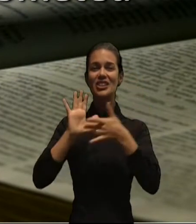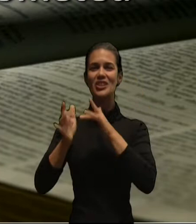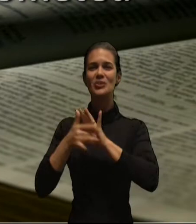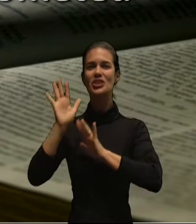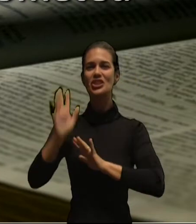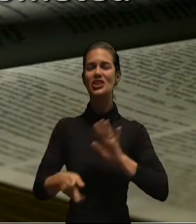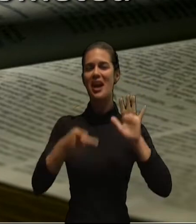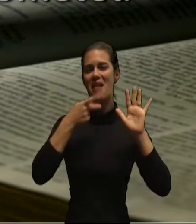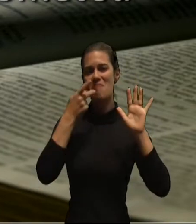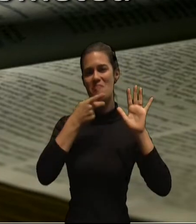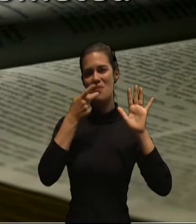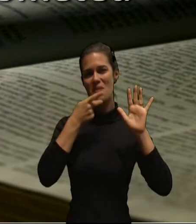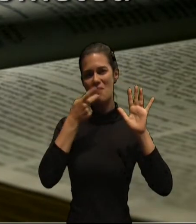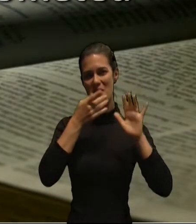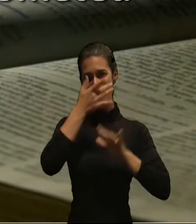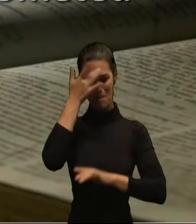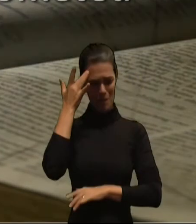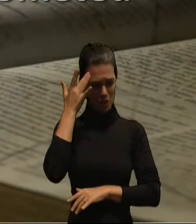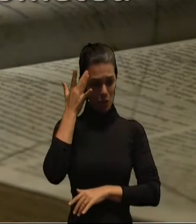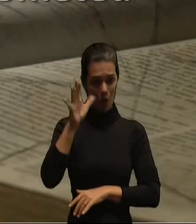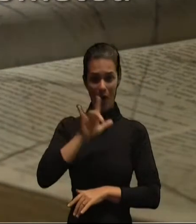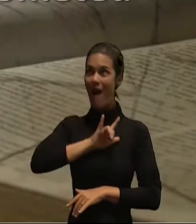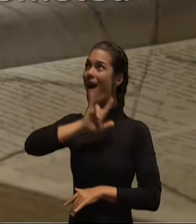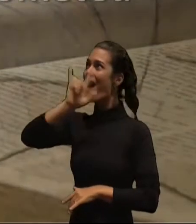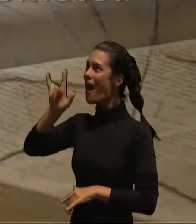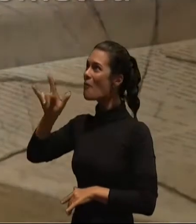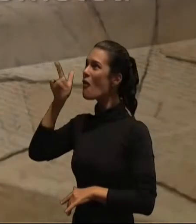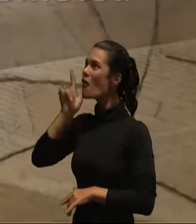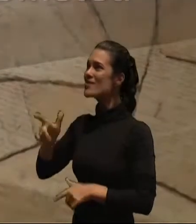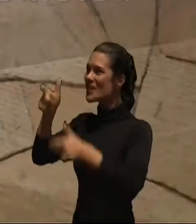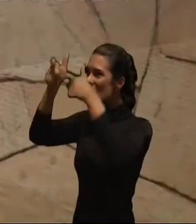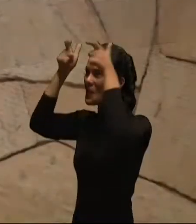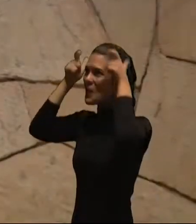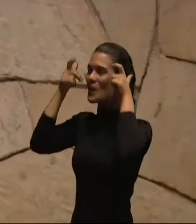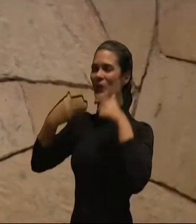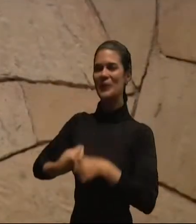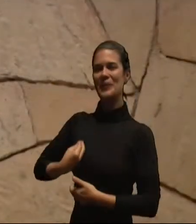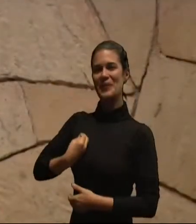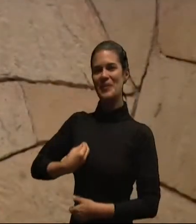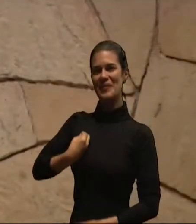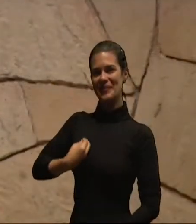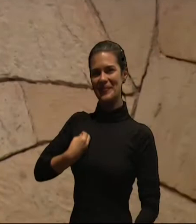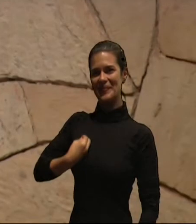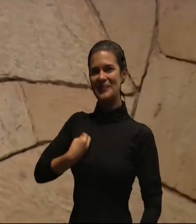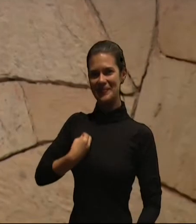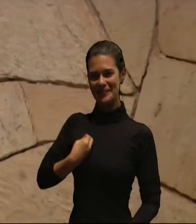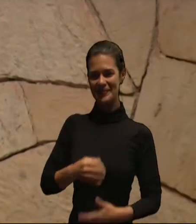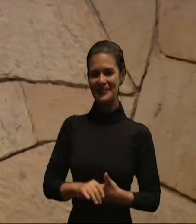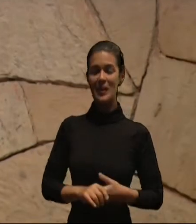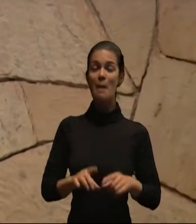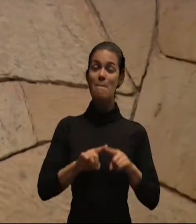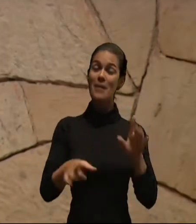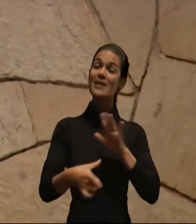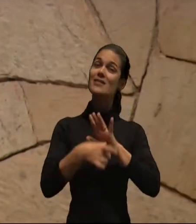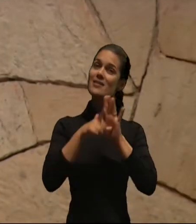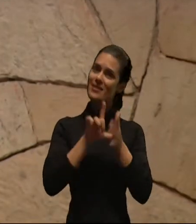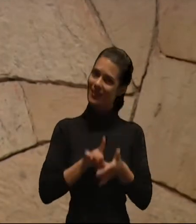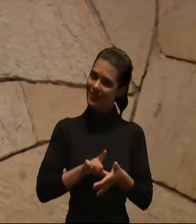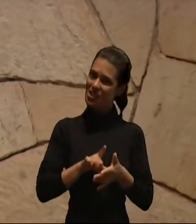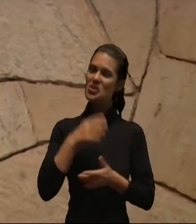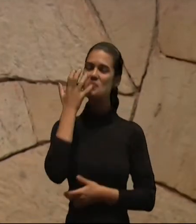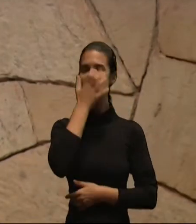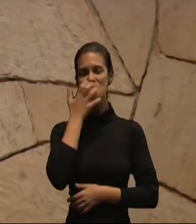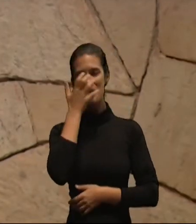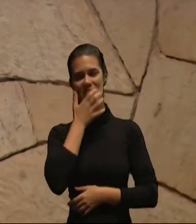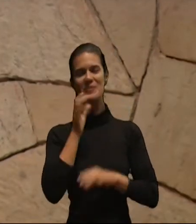amam. Esta é uma palavra que eu quero refletir com você nesta noite, mas nós vamos estar ouvindo mais uma vez o nosso irmão Mateus,